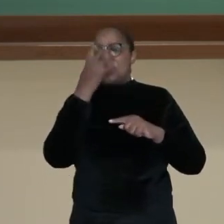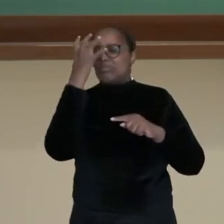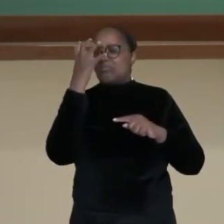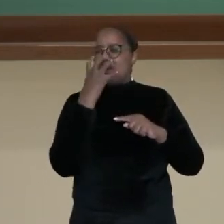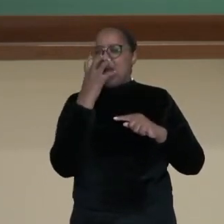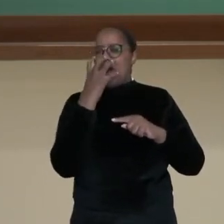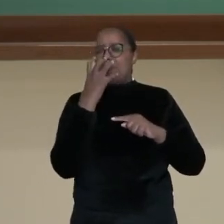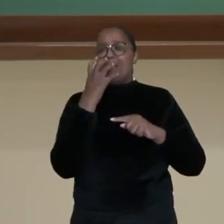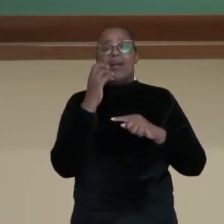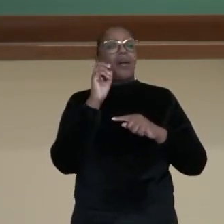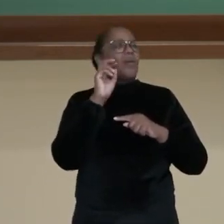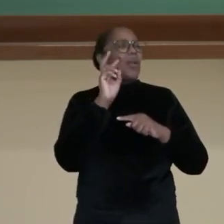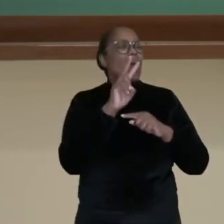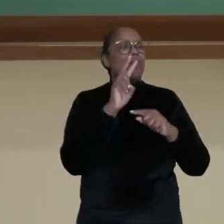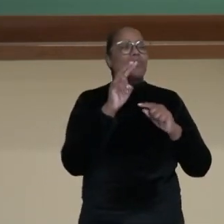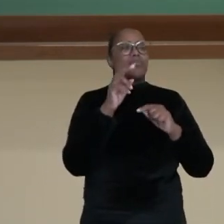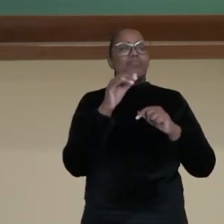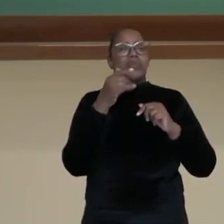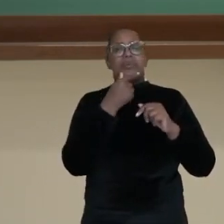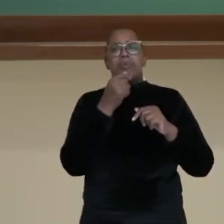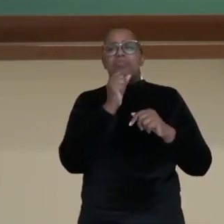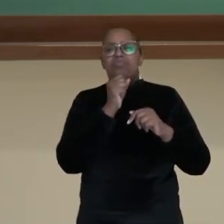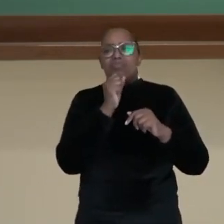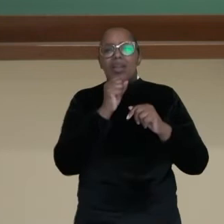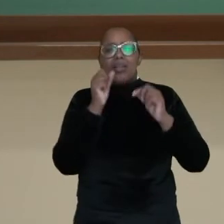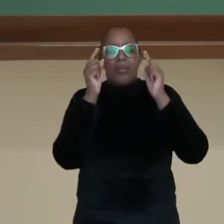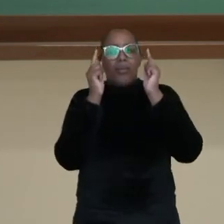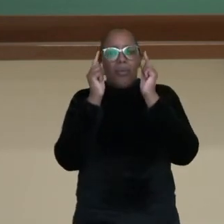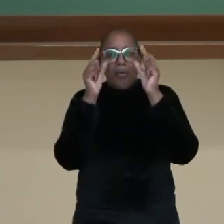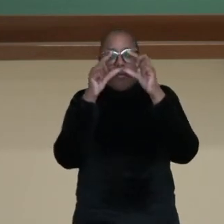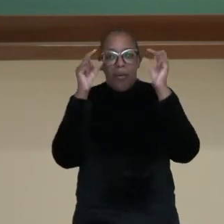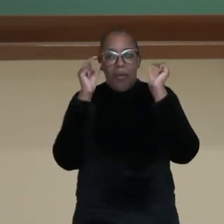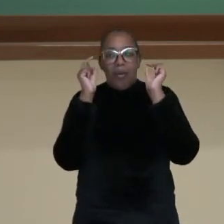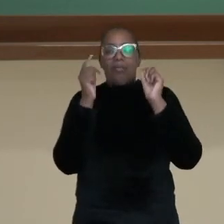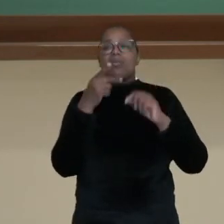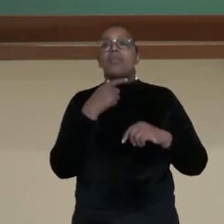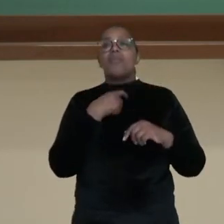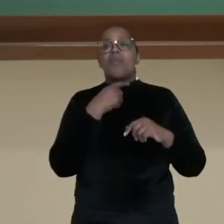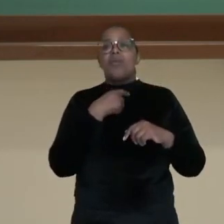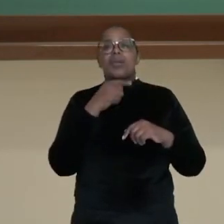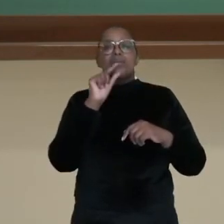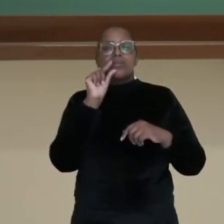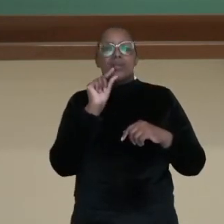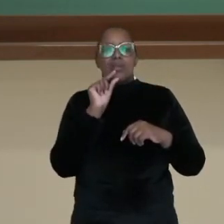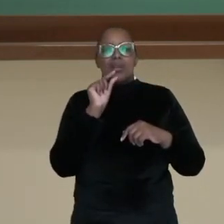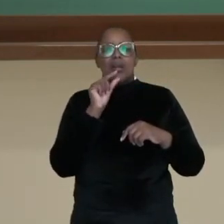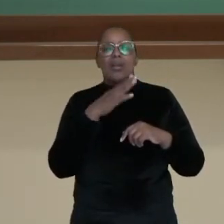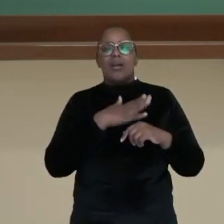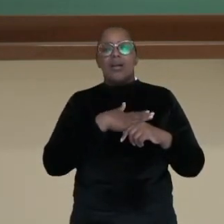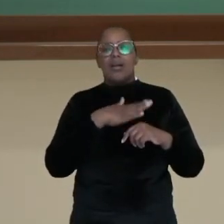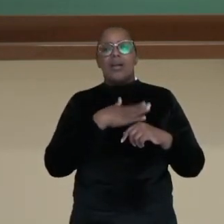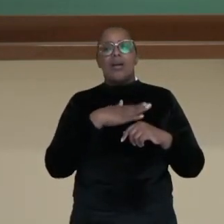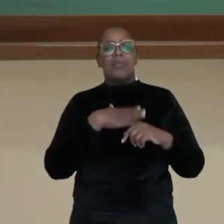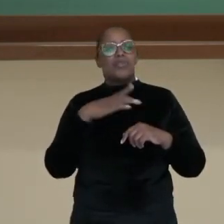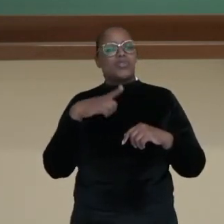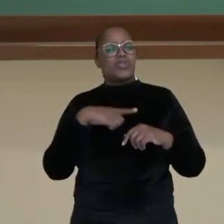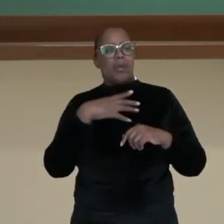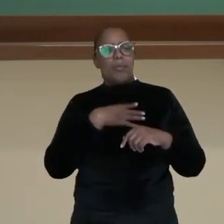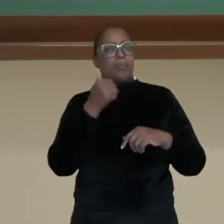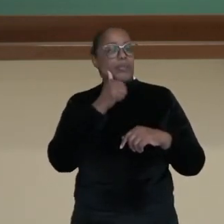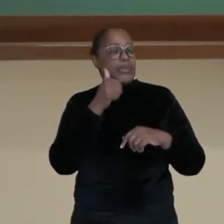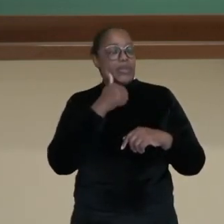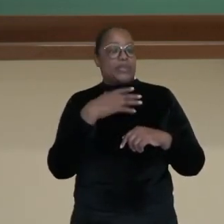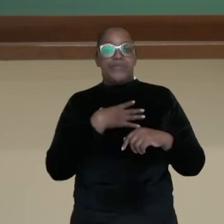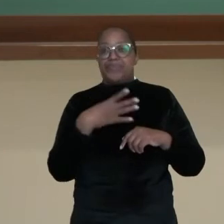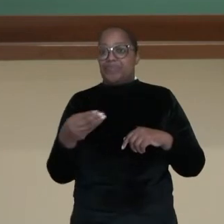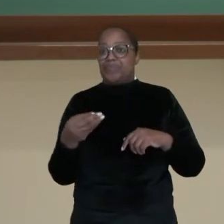como um senhorzinho de óculos, magrinho, com uma fala mansa, né, que tinha mulher, filhos, um cara normal,